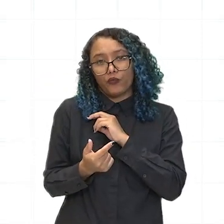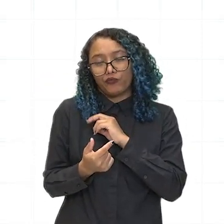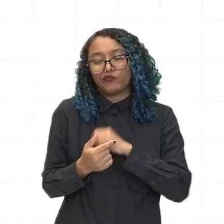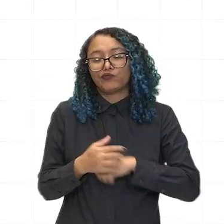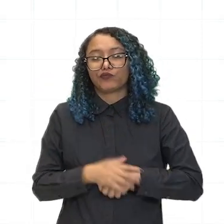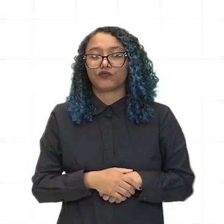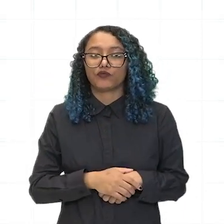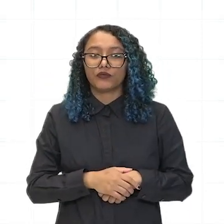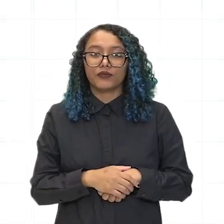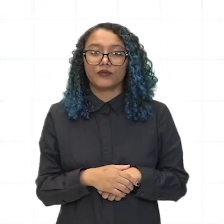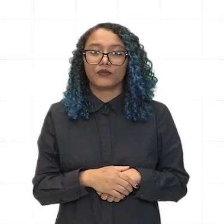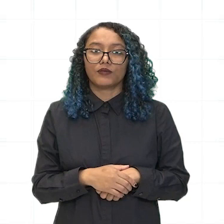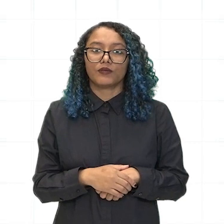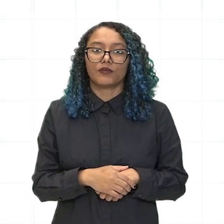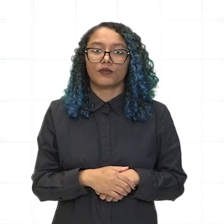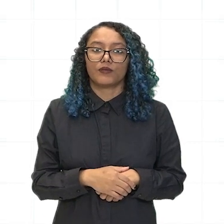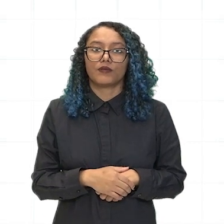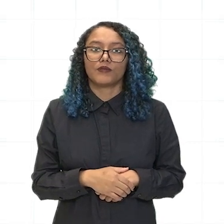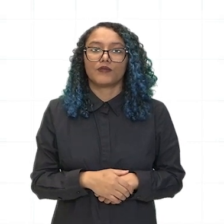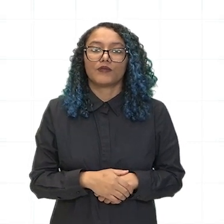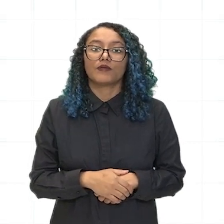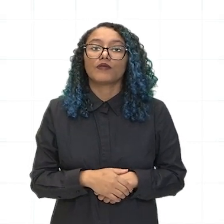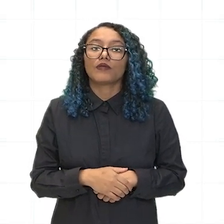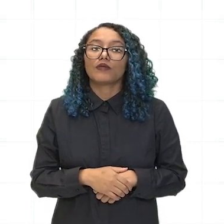essa distribuição